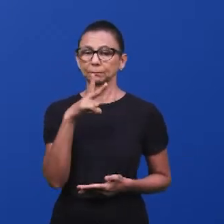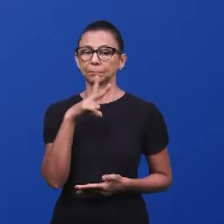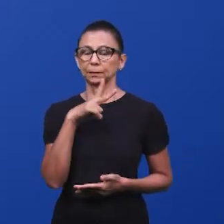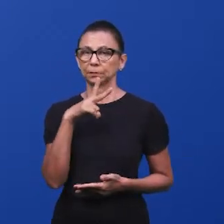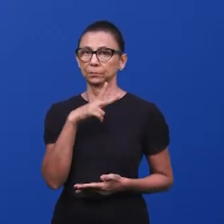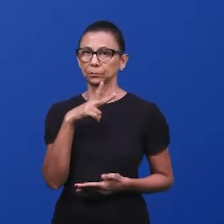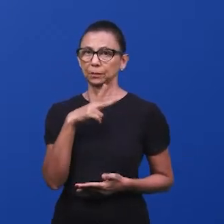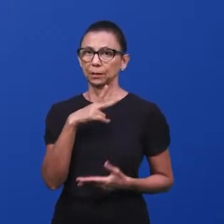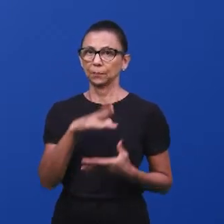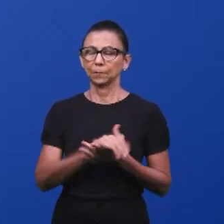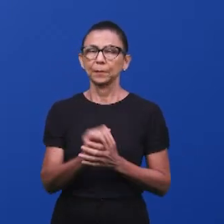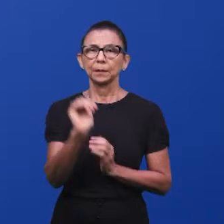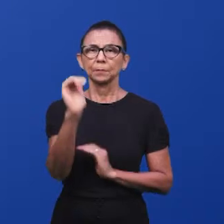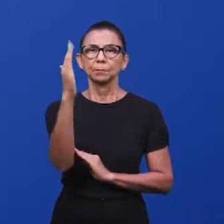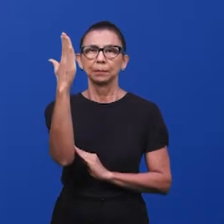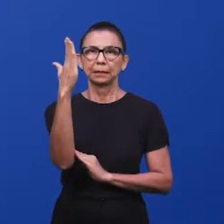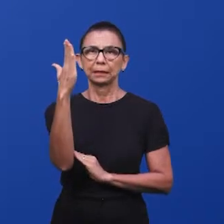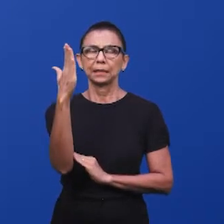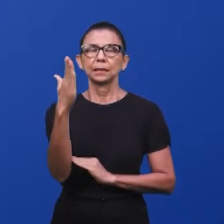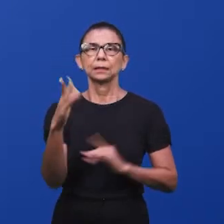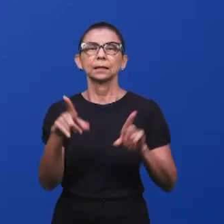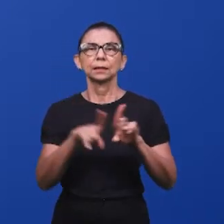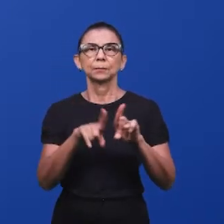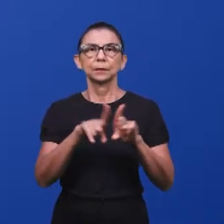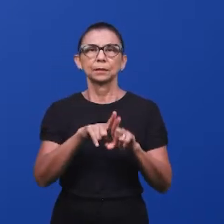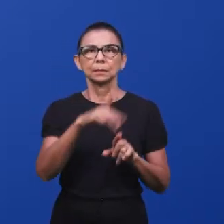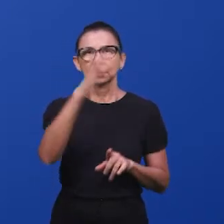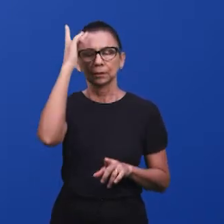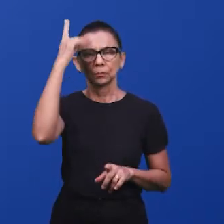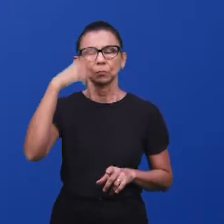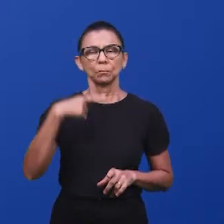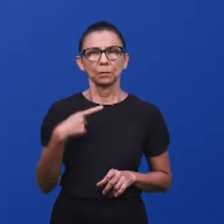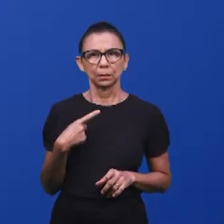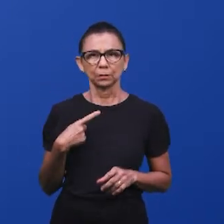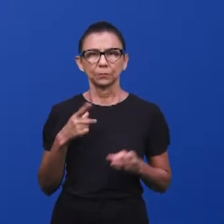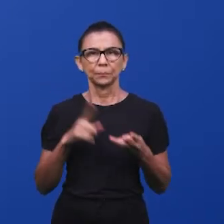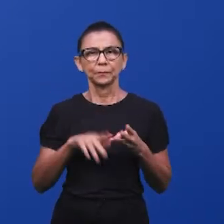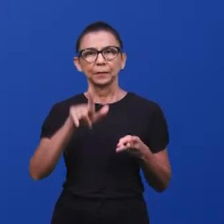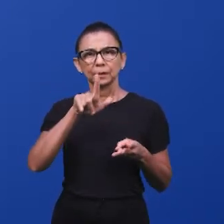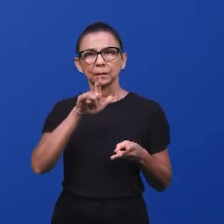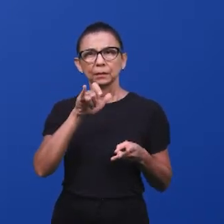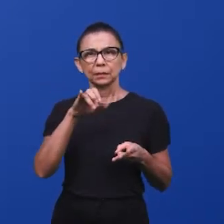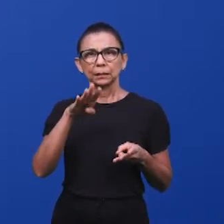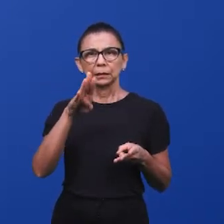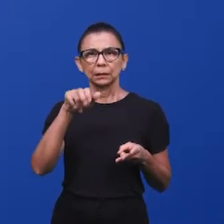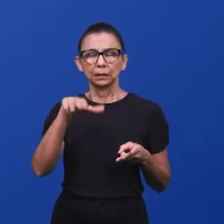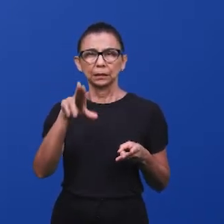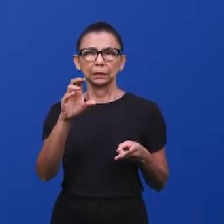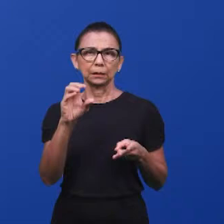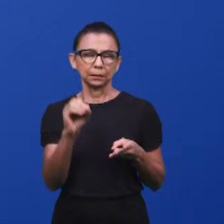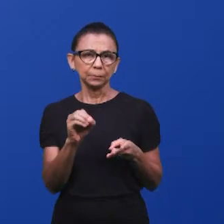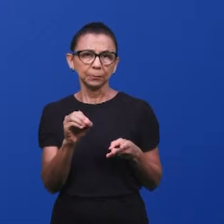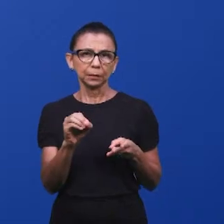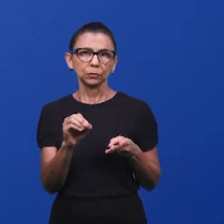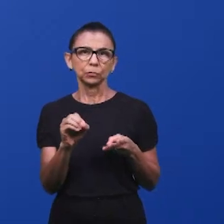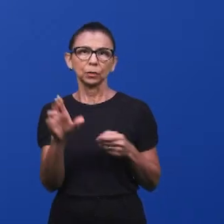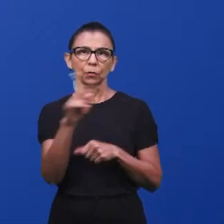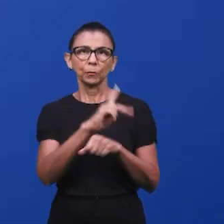e individual. A madeira representa o homem. Líbano é um país gentílico, fora de